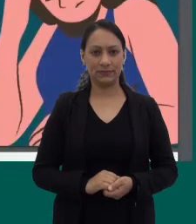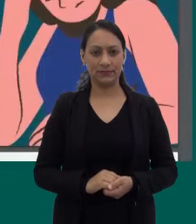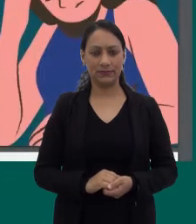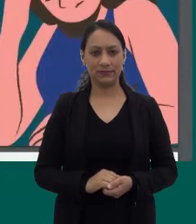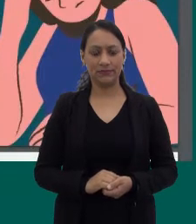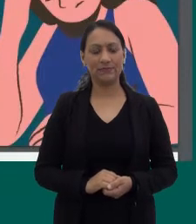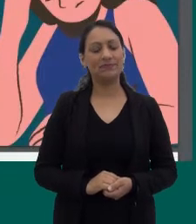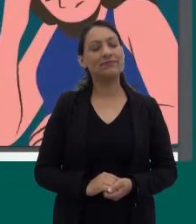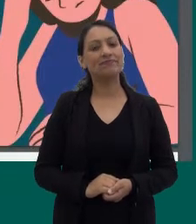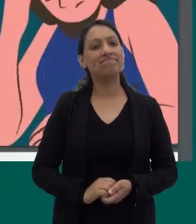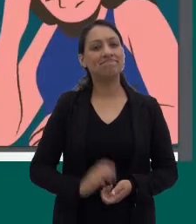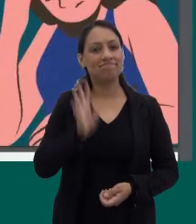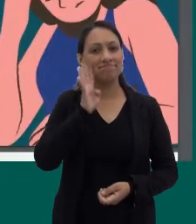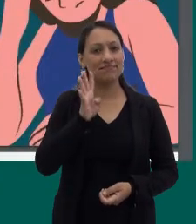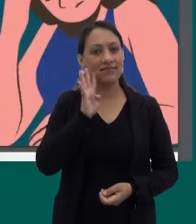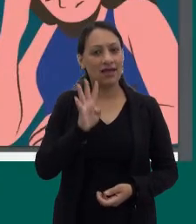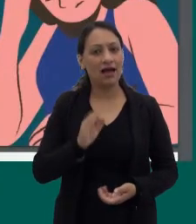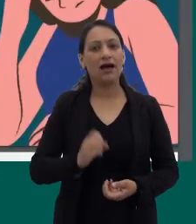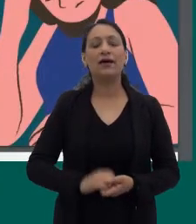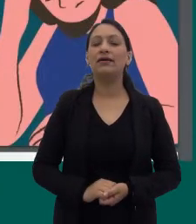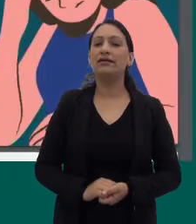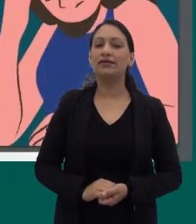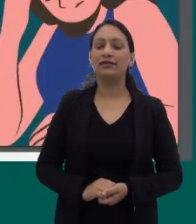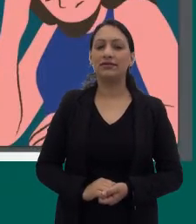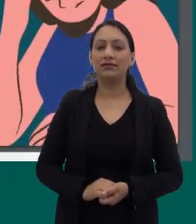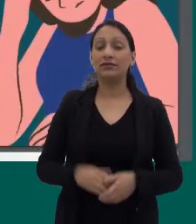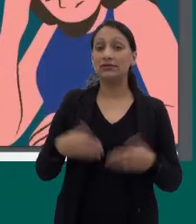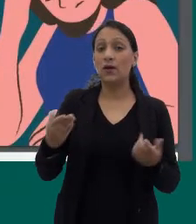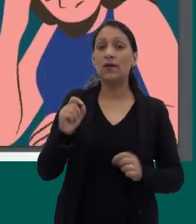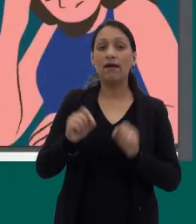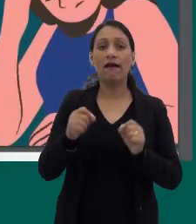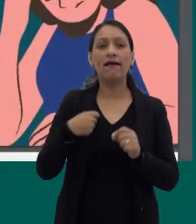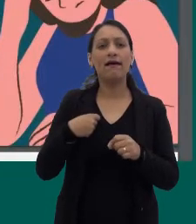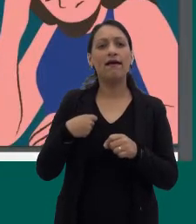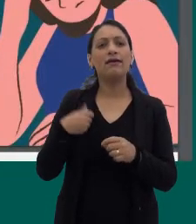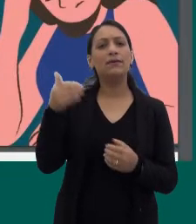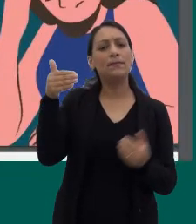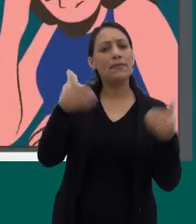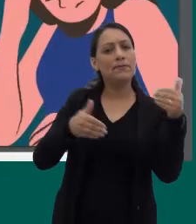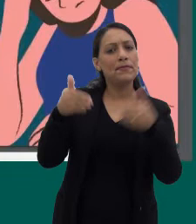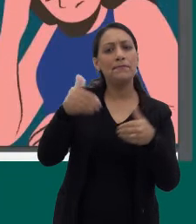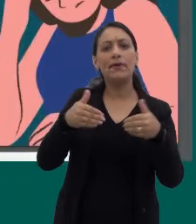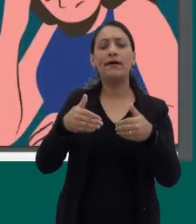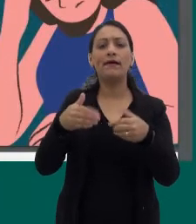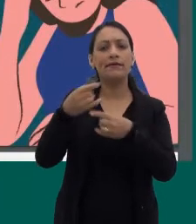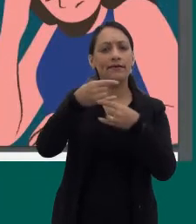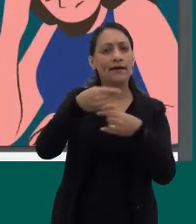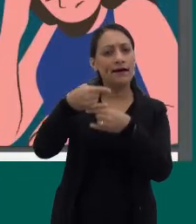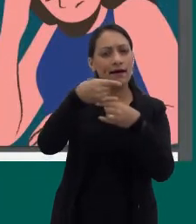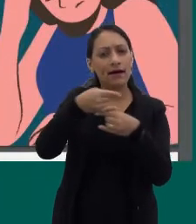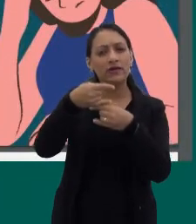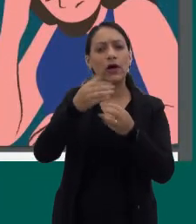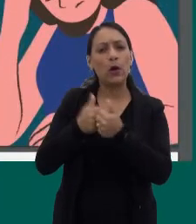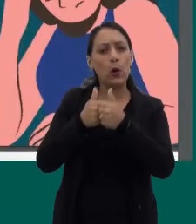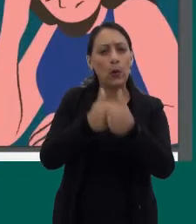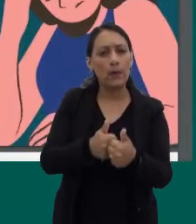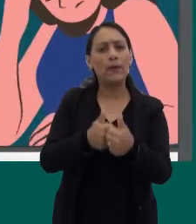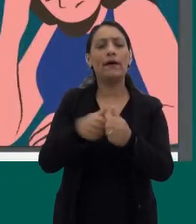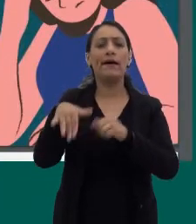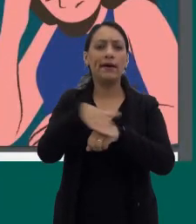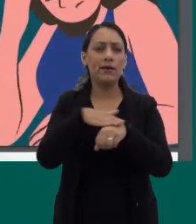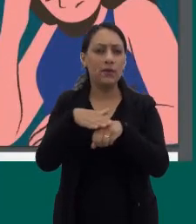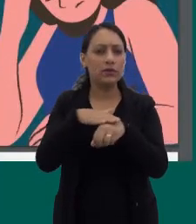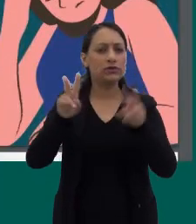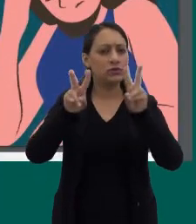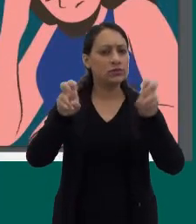Bacana, bem-vindos. E assim, o pessoal que está chegando, que vai nos acompanhar, né, nessa conversa sobre